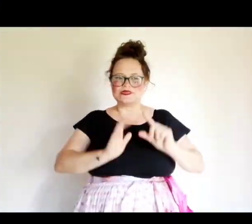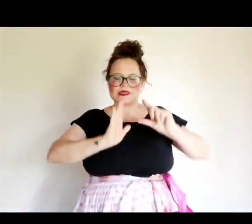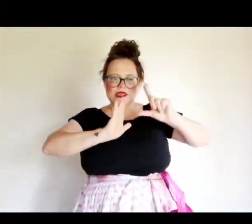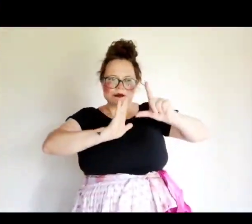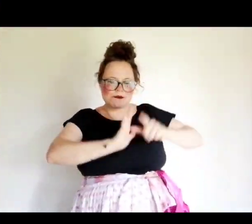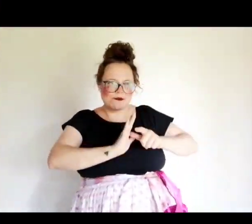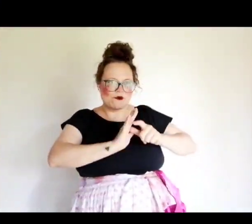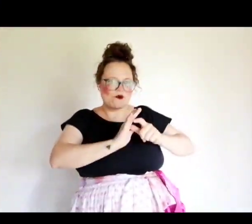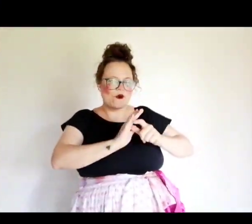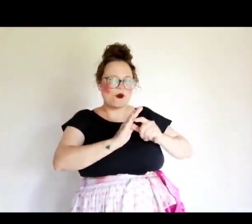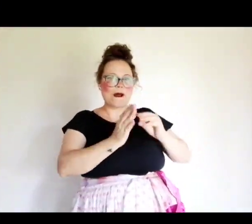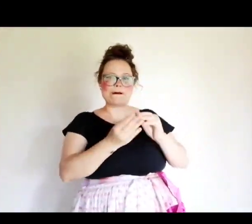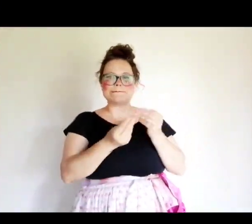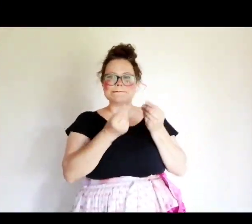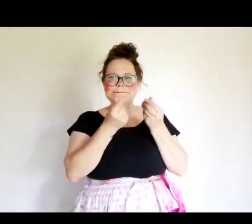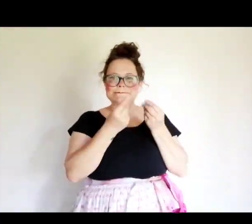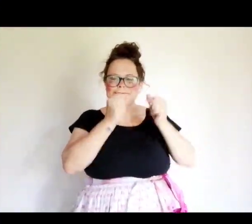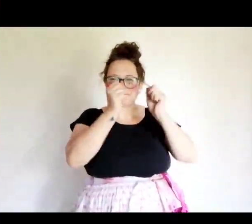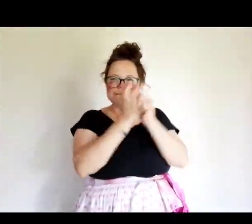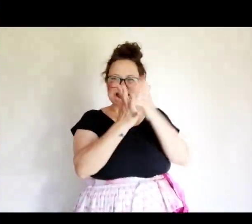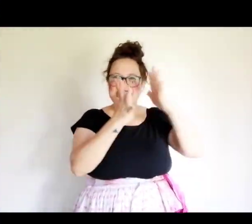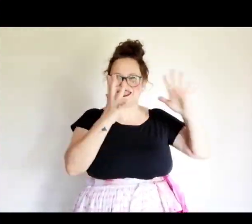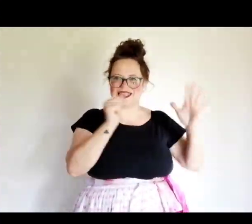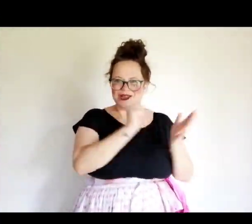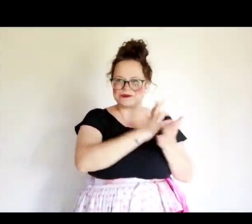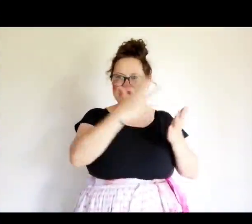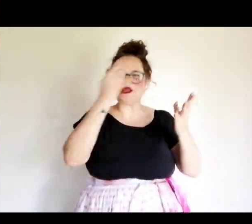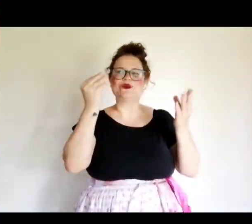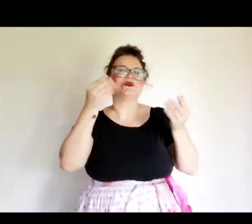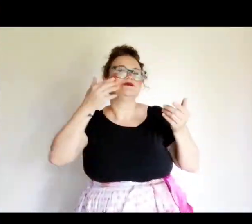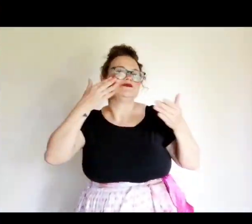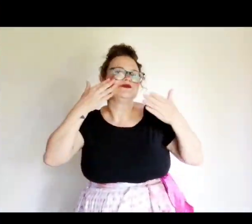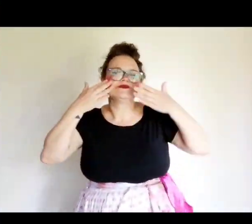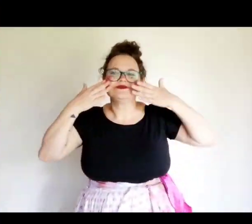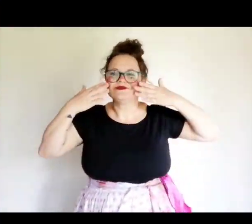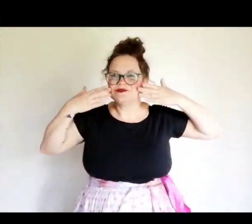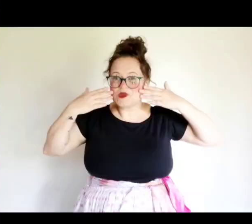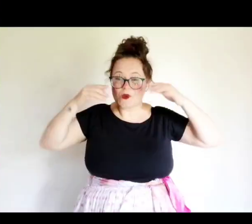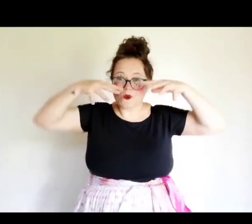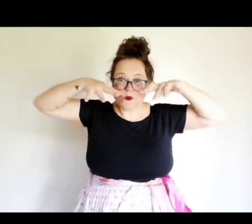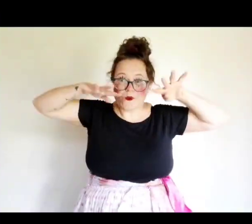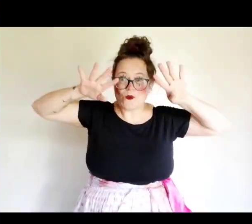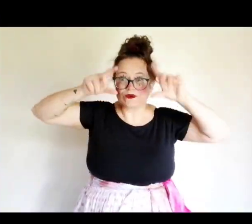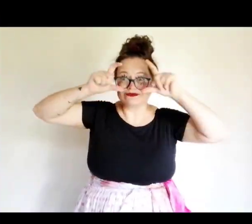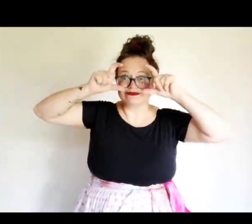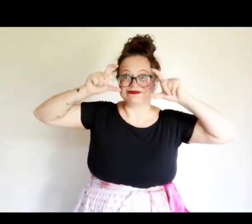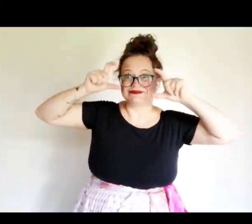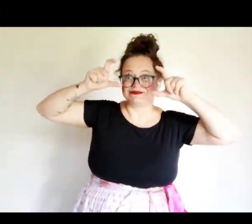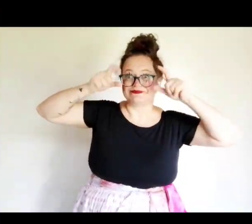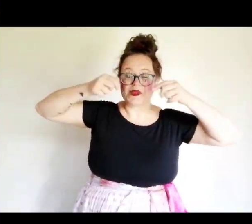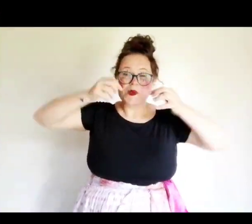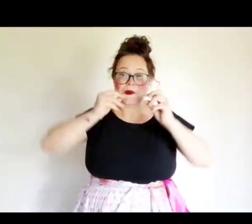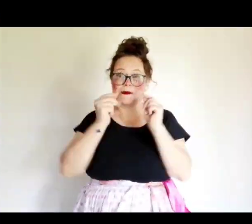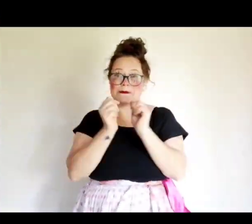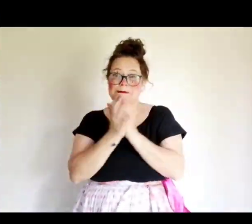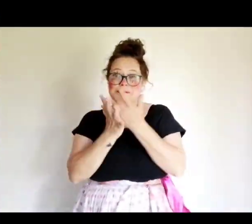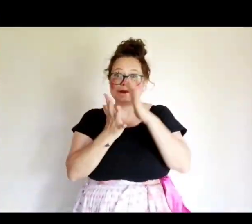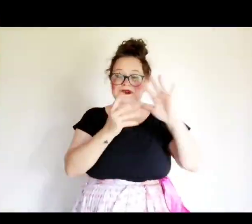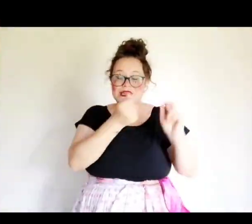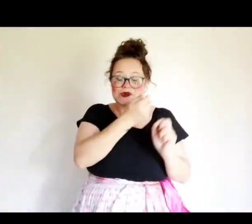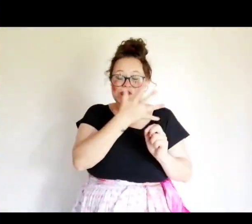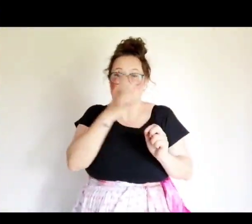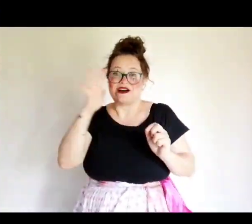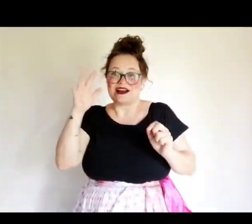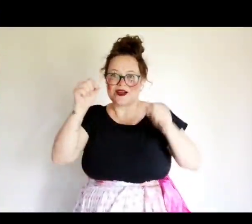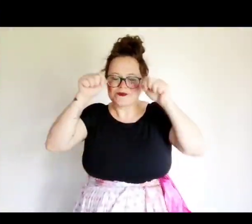E quando eu coloquei o brilho, purpurina mesmo aqui, ó, na pálpebra dos olhos, e eu abri